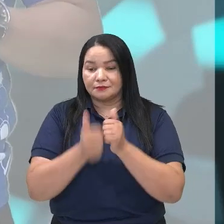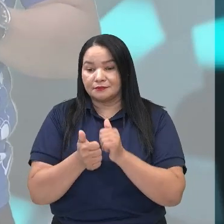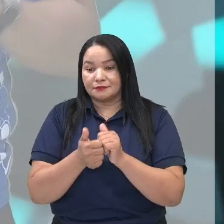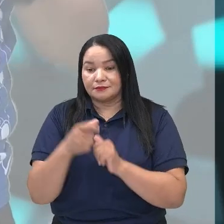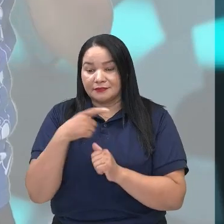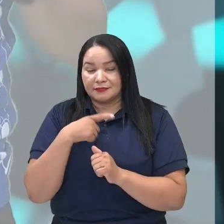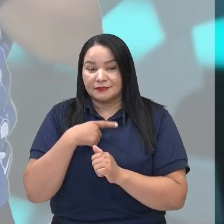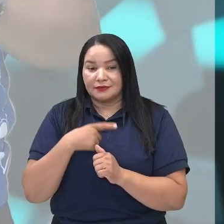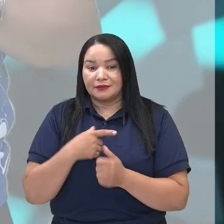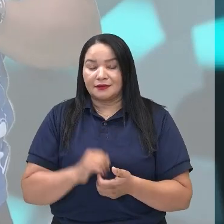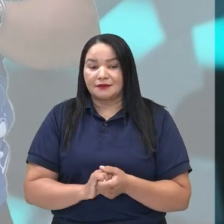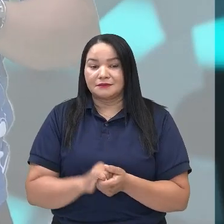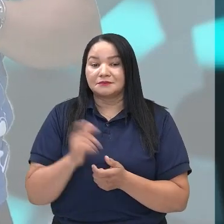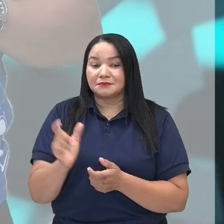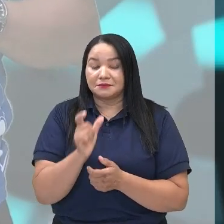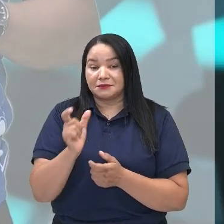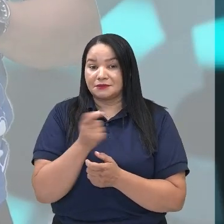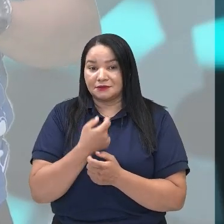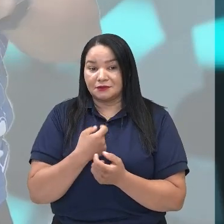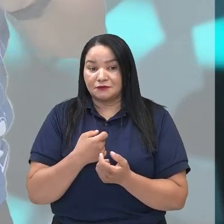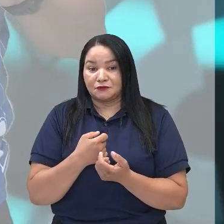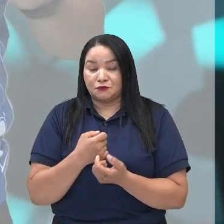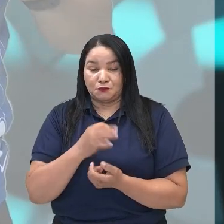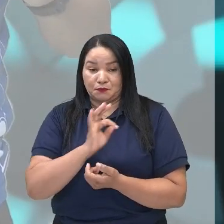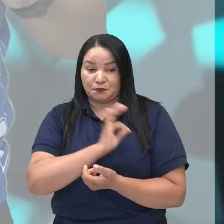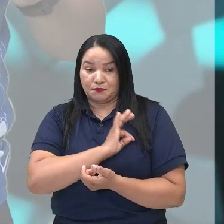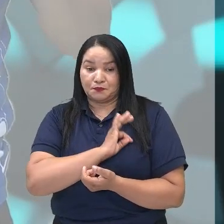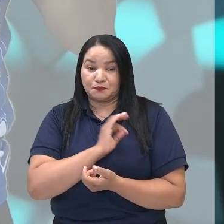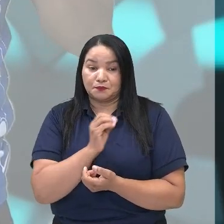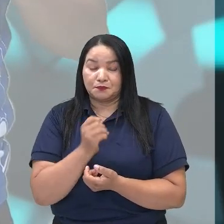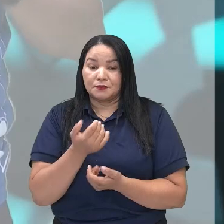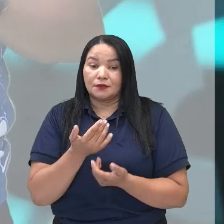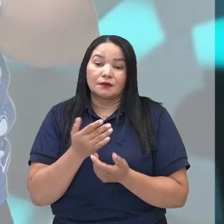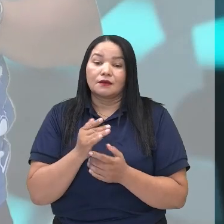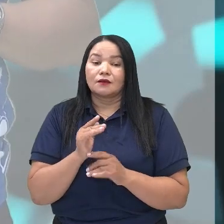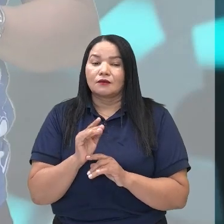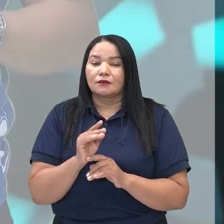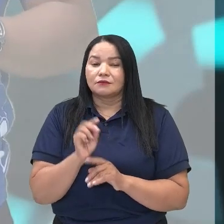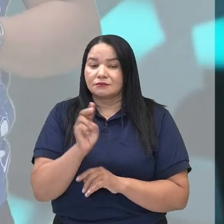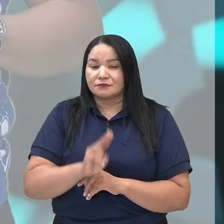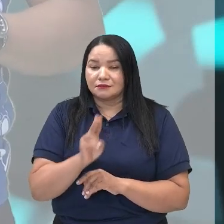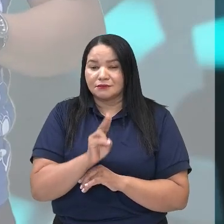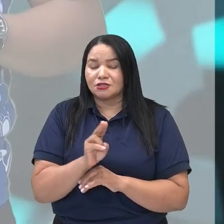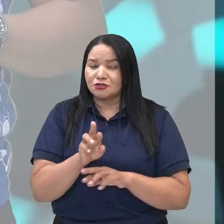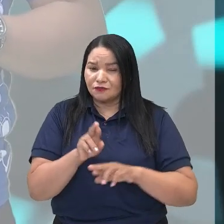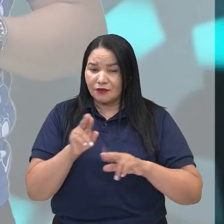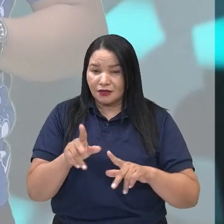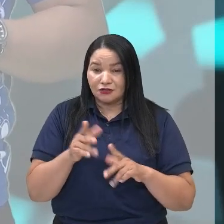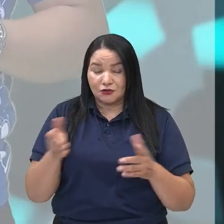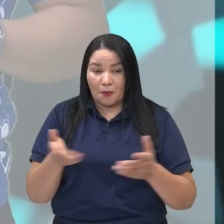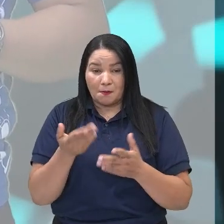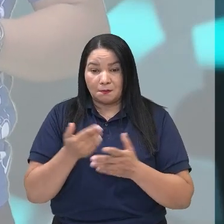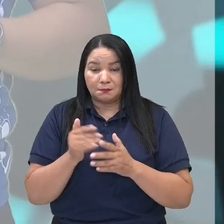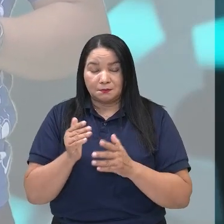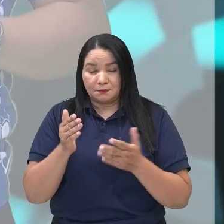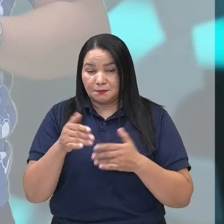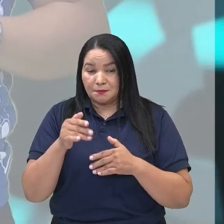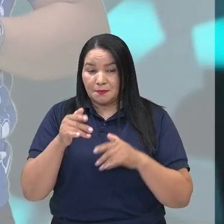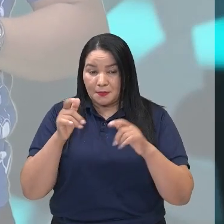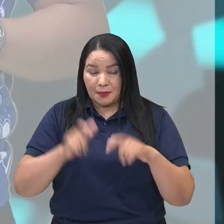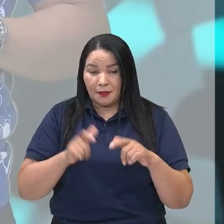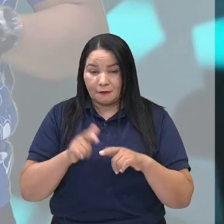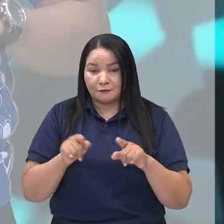termos técnicos que são usados ali e são um pouquinho diferentes do nosso contexto regional. Muitos utilizando ali a